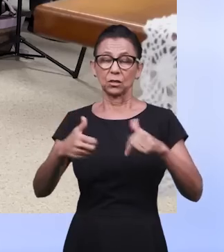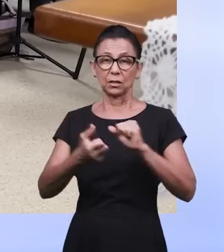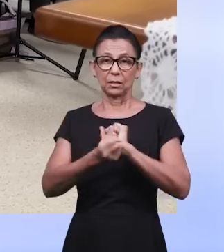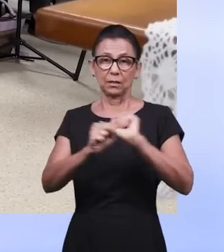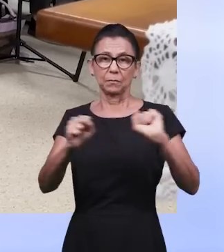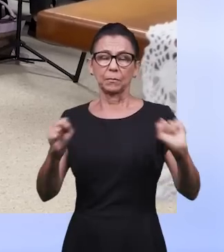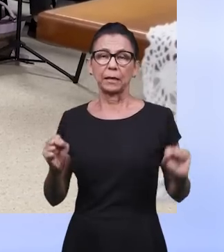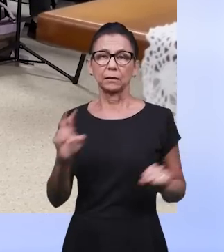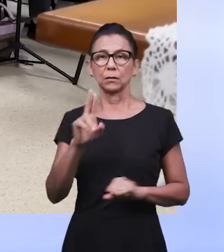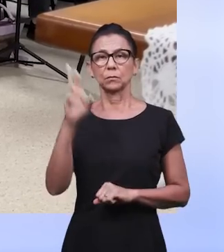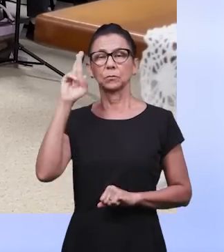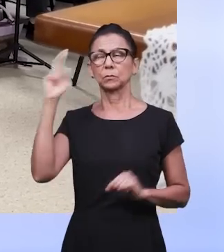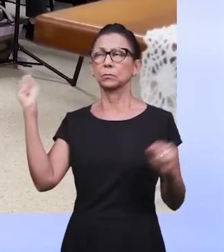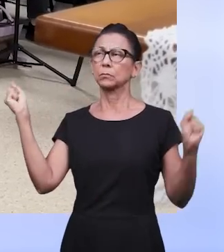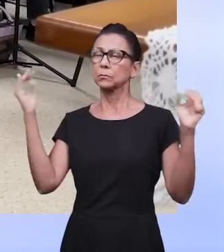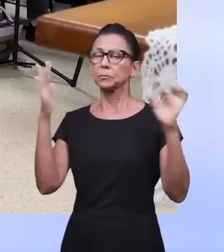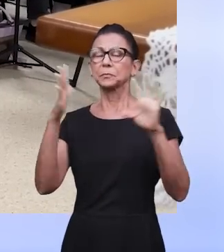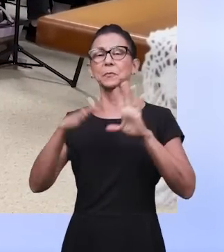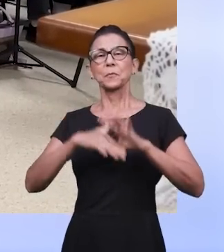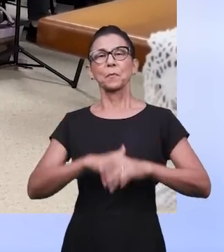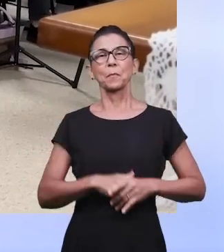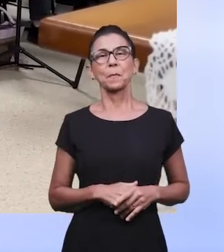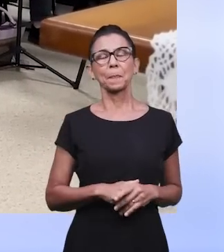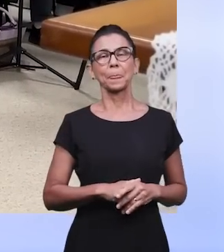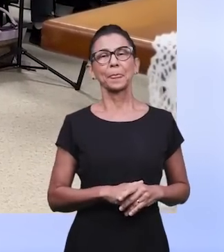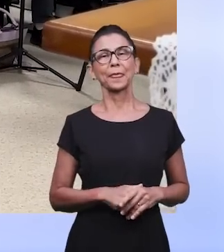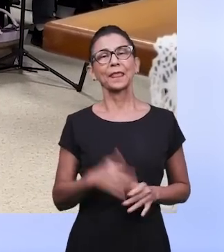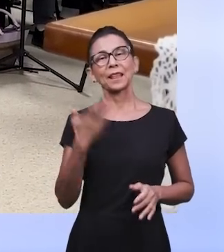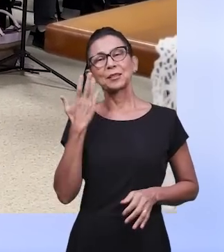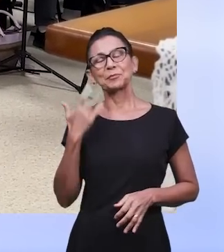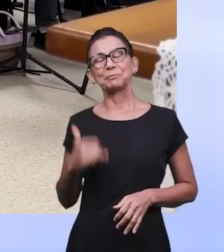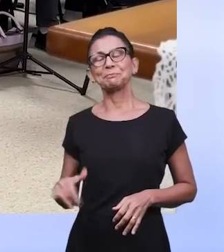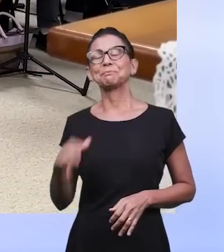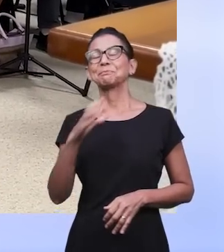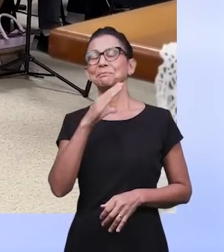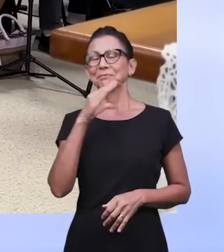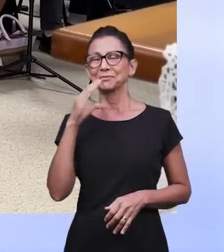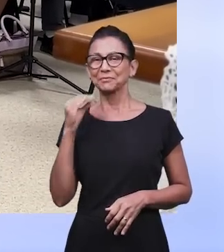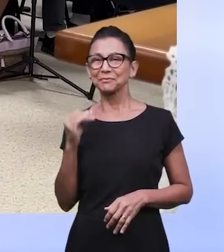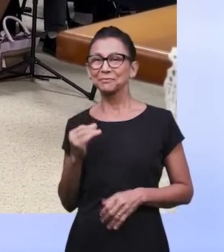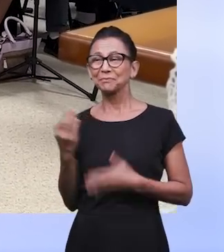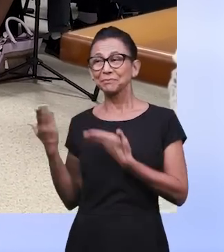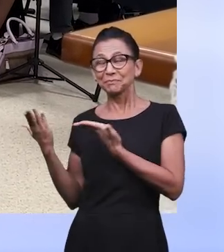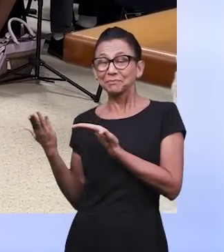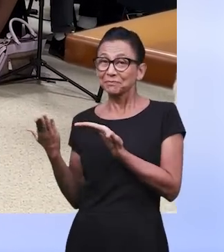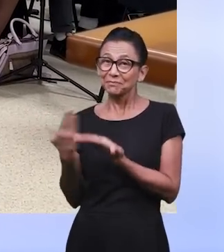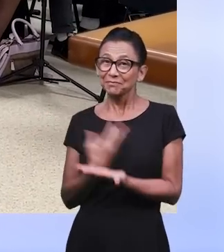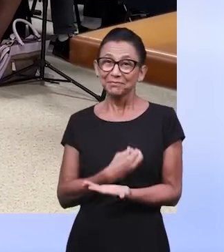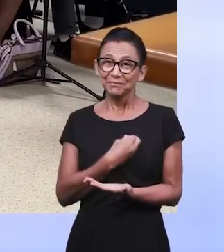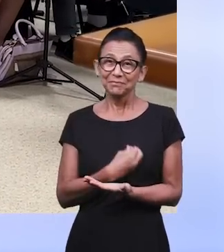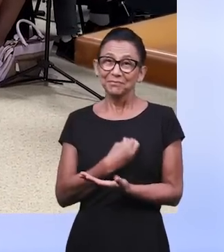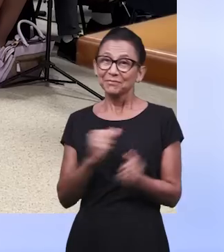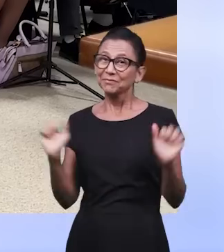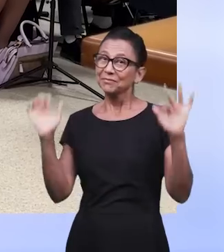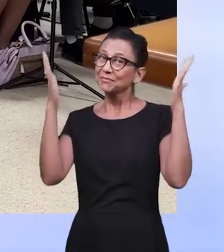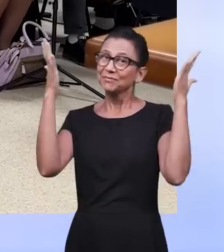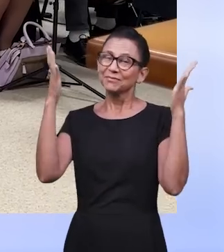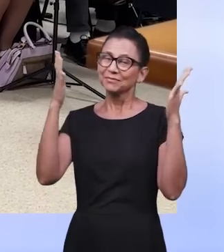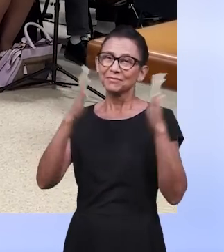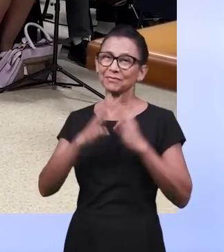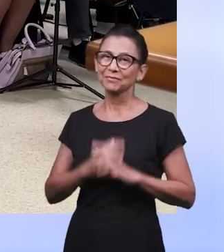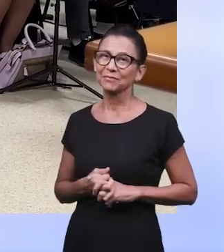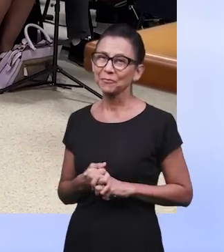foi glorificado. A maior evidência disso são as crianças, intermediários e adolescentes que participam da orquestra